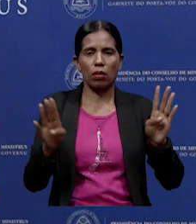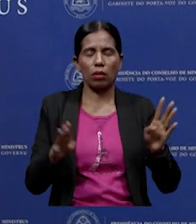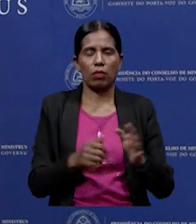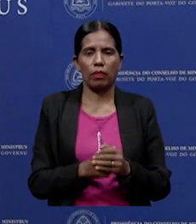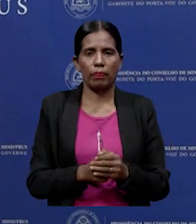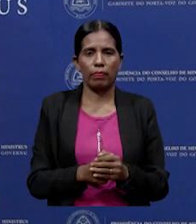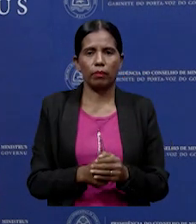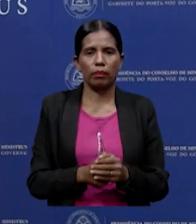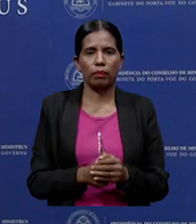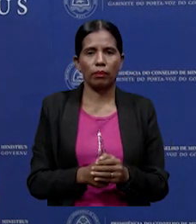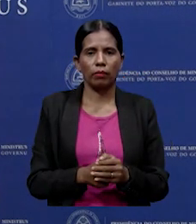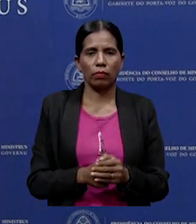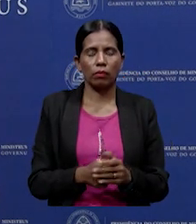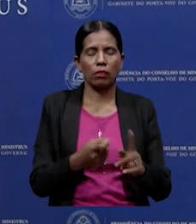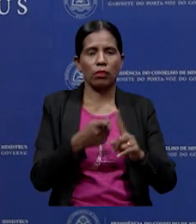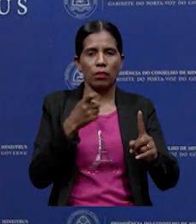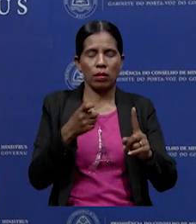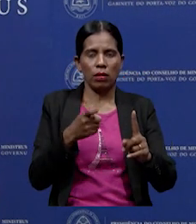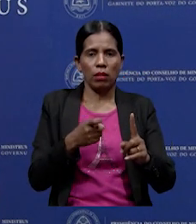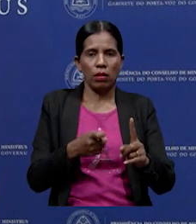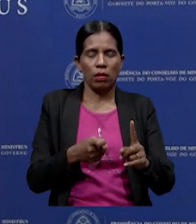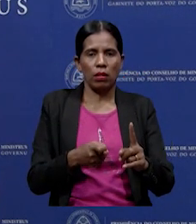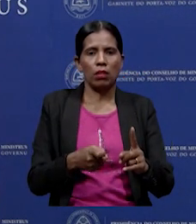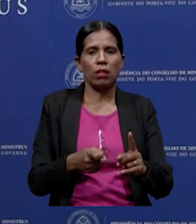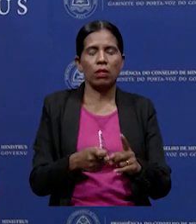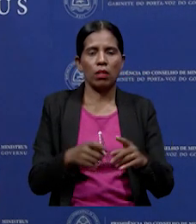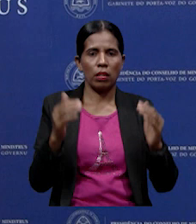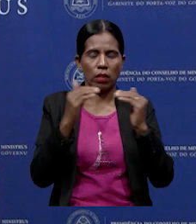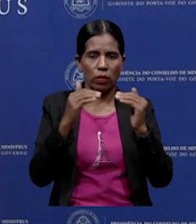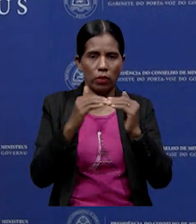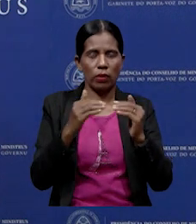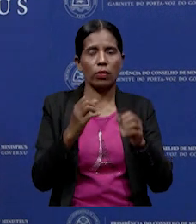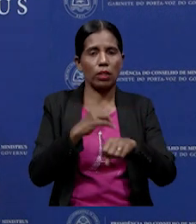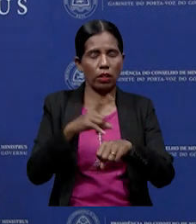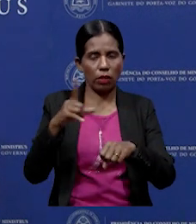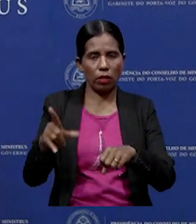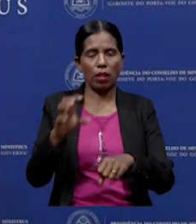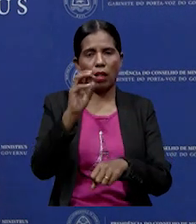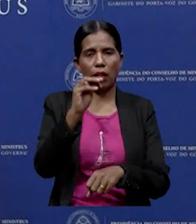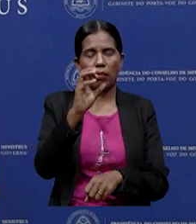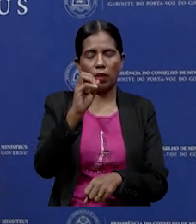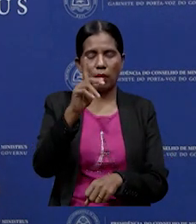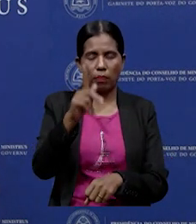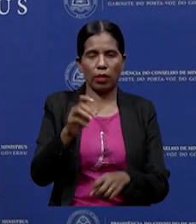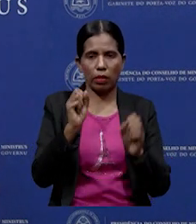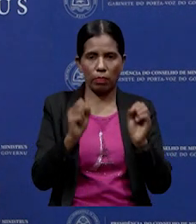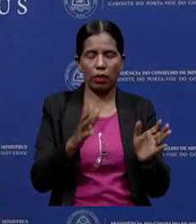aprovisionamento, ali Husi Concurso Público Internacional, ba Obras públicas, quando há obras de